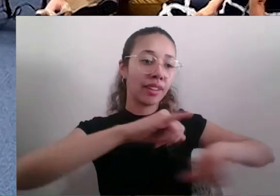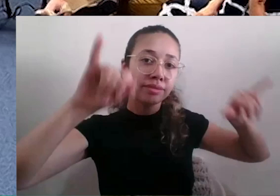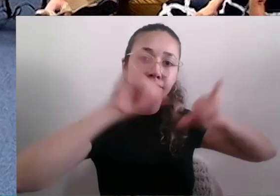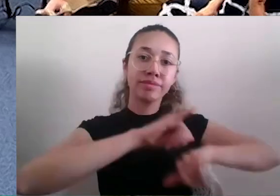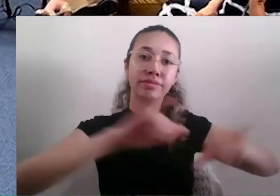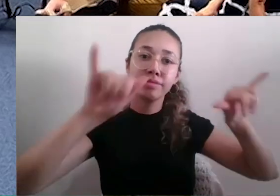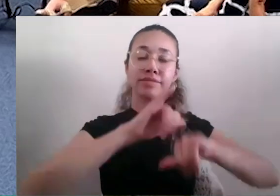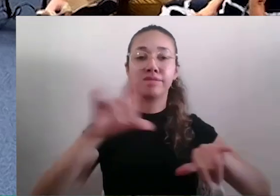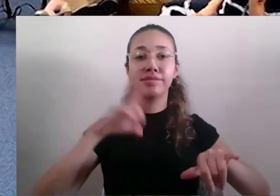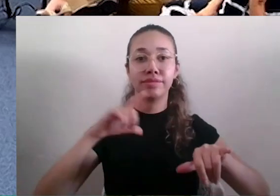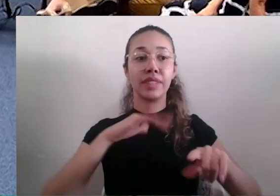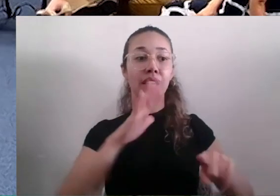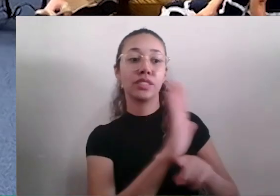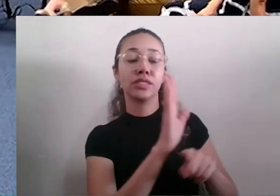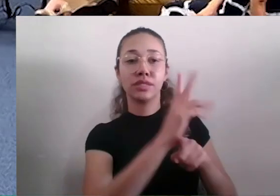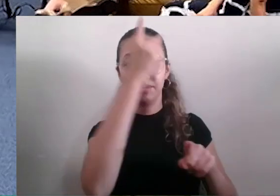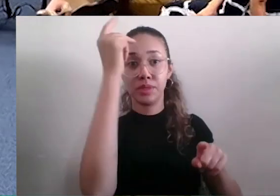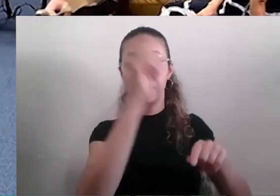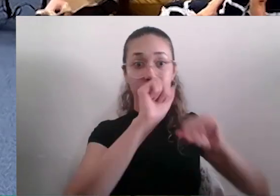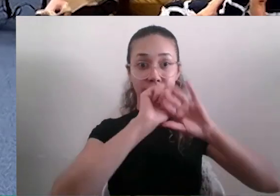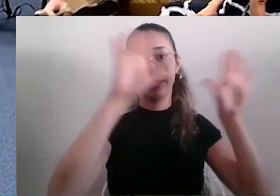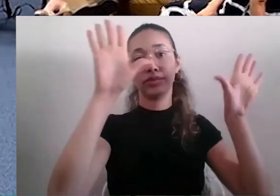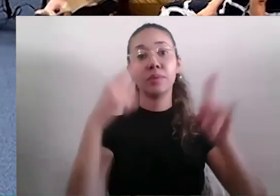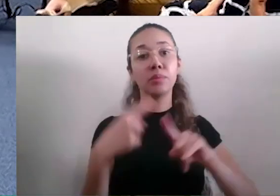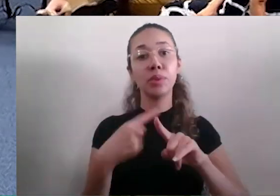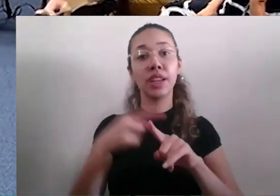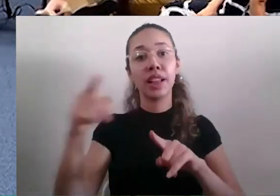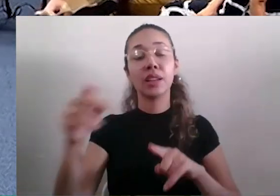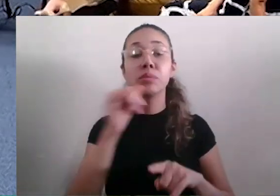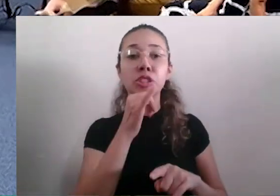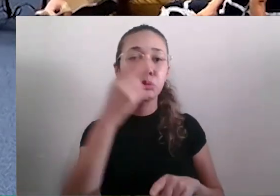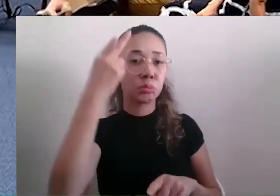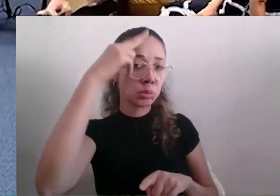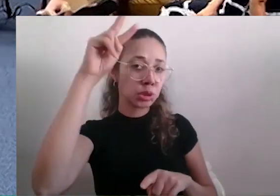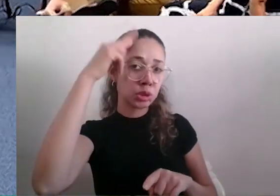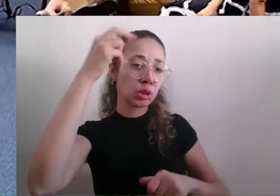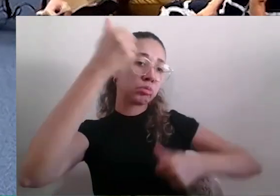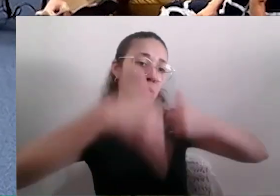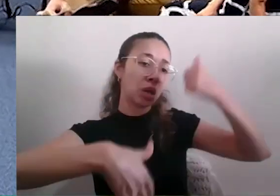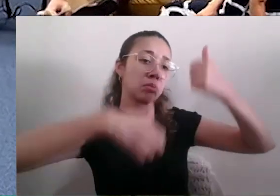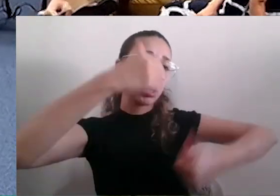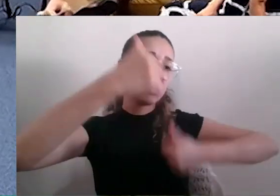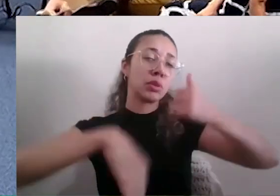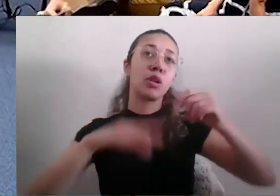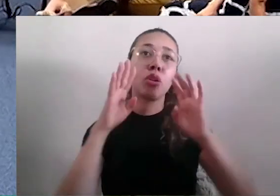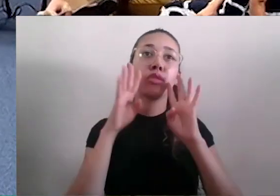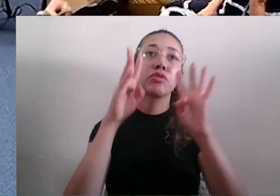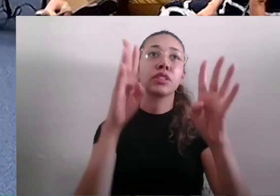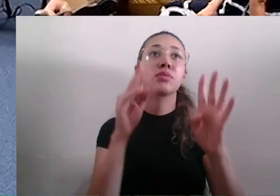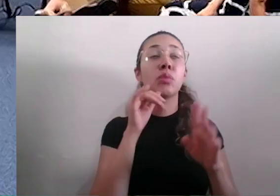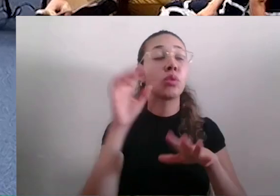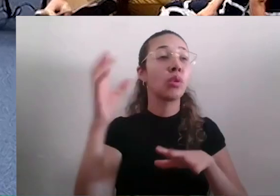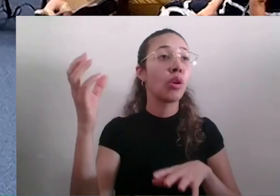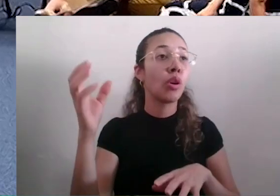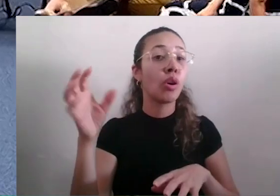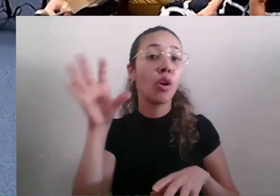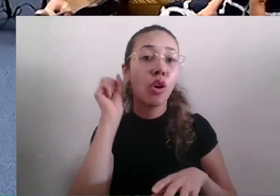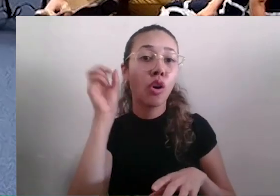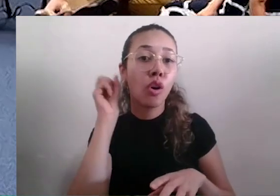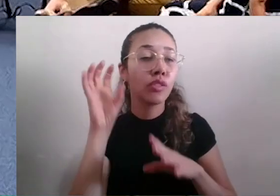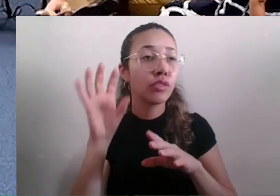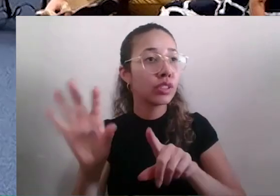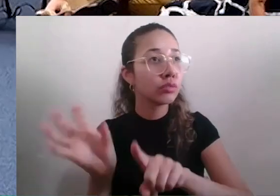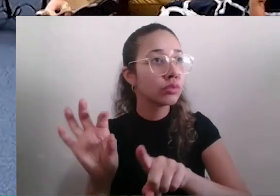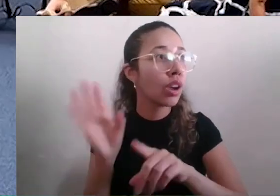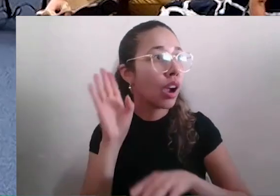mesmo tempo contar uma história uma história agradável de uma forma que prende o ouvinte e tudo mais mas também